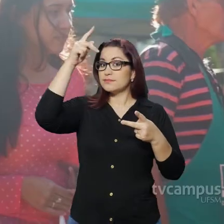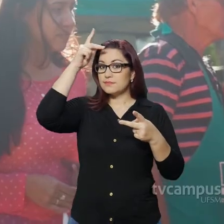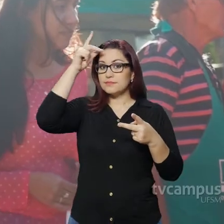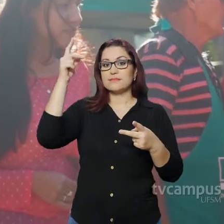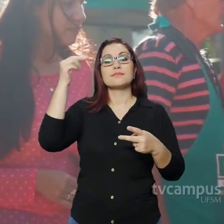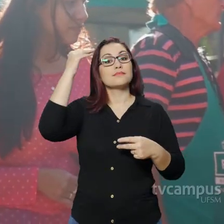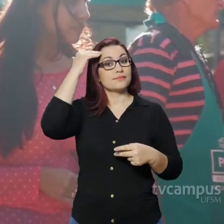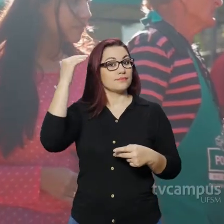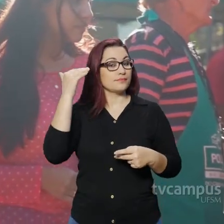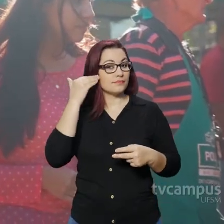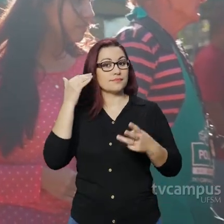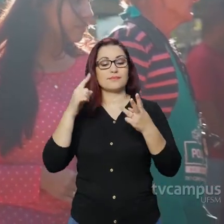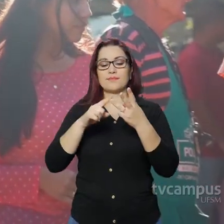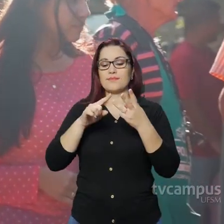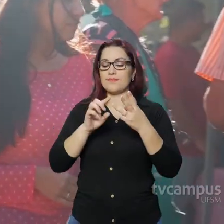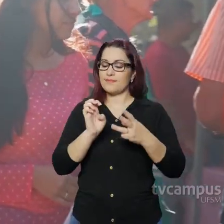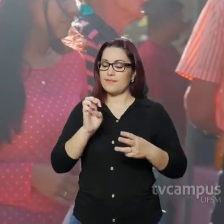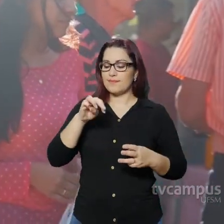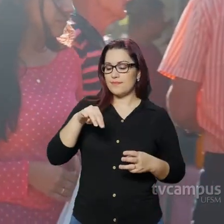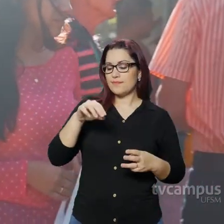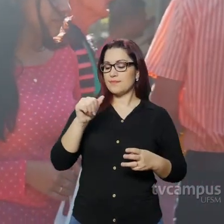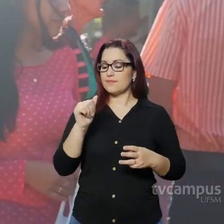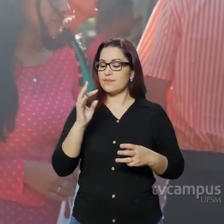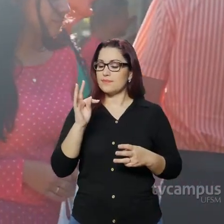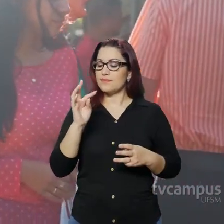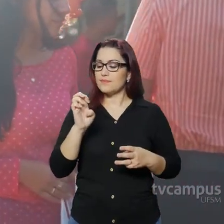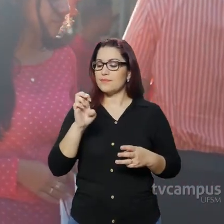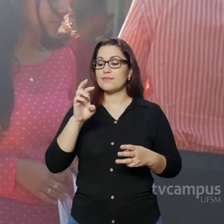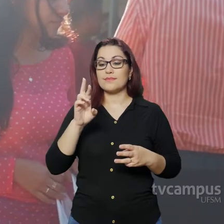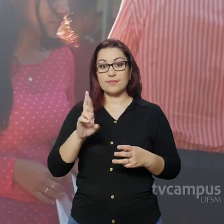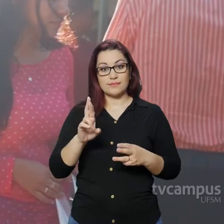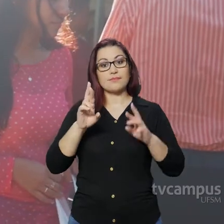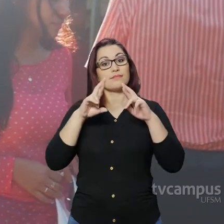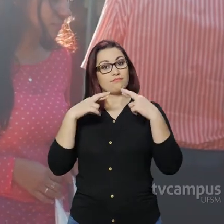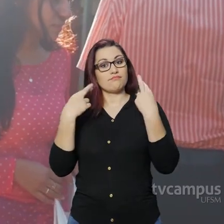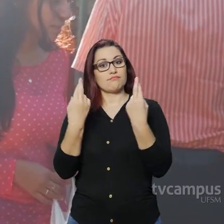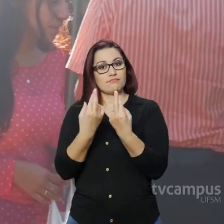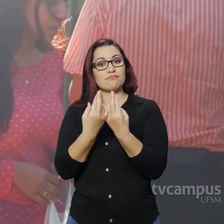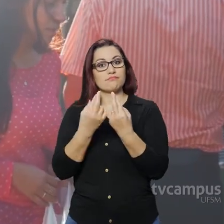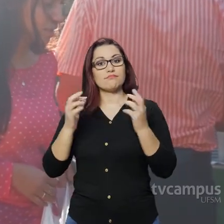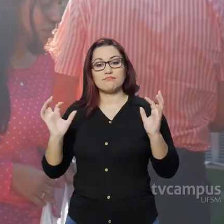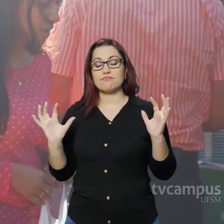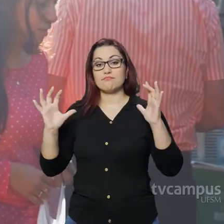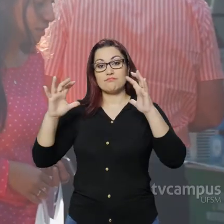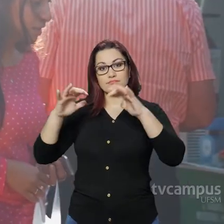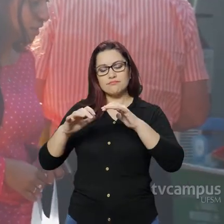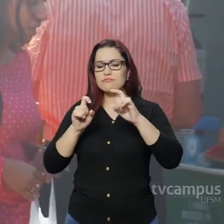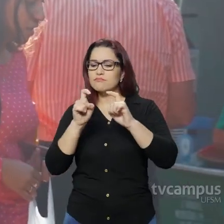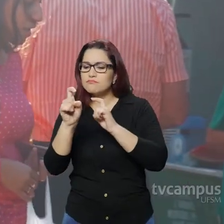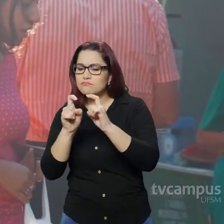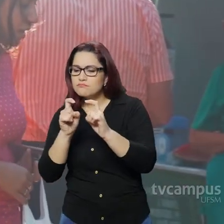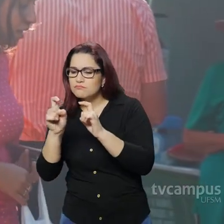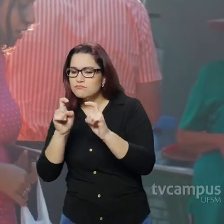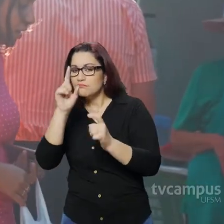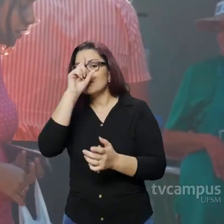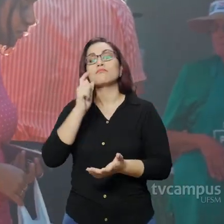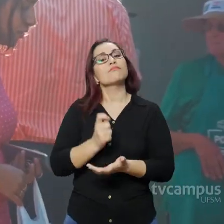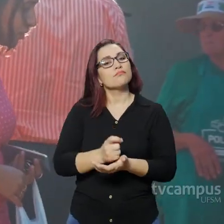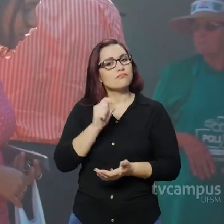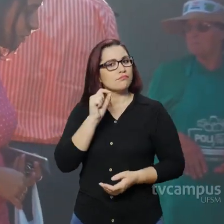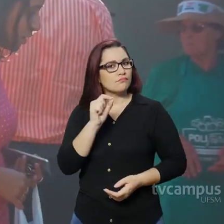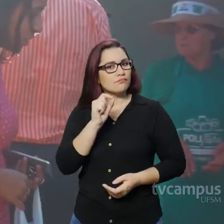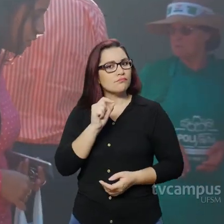Aí se reuniram e decidiram. Né? Foram 20 famílias selecionadas para a primeira feira.